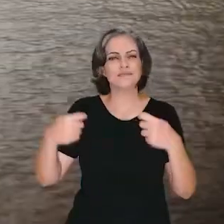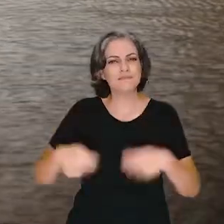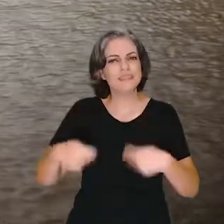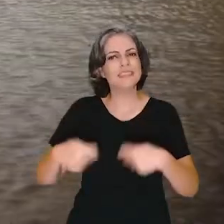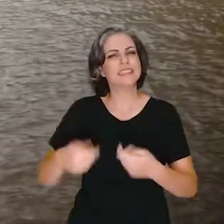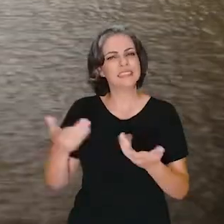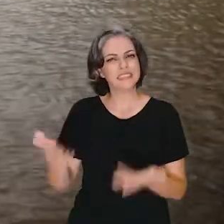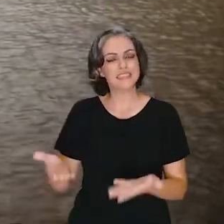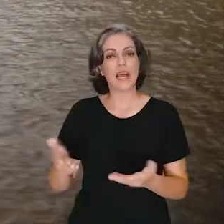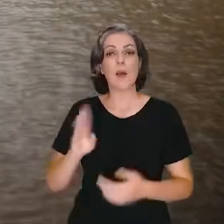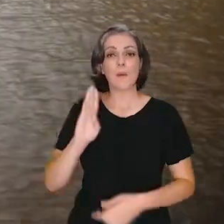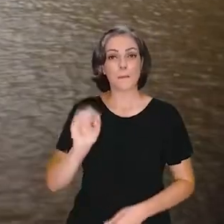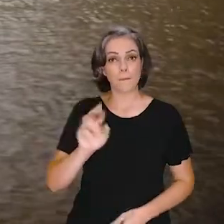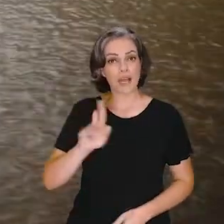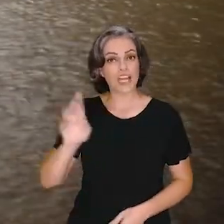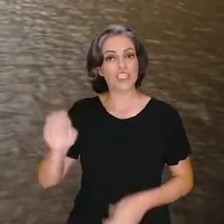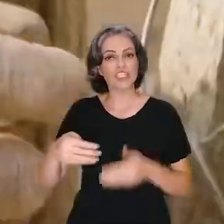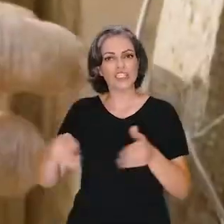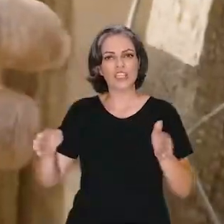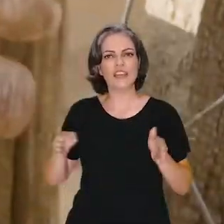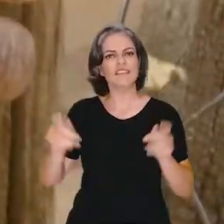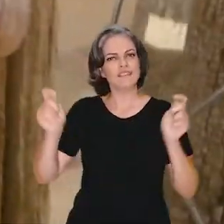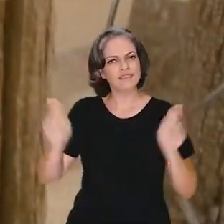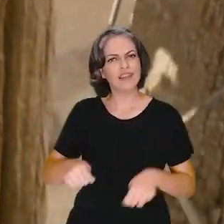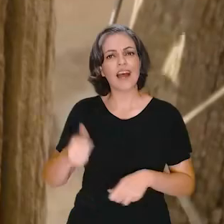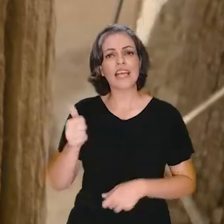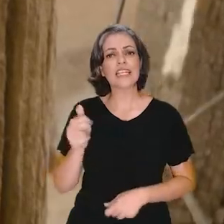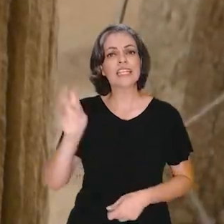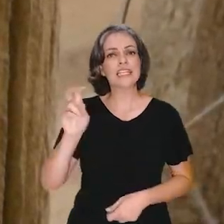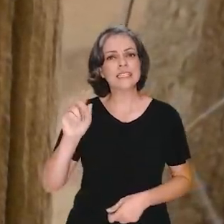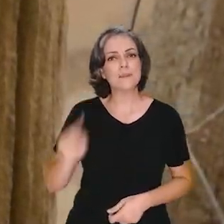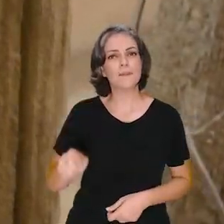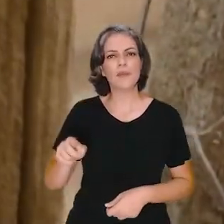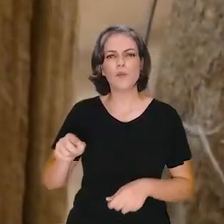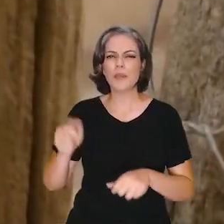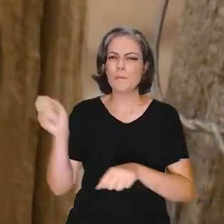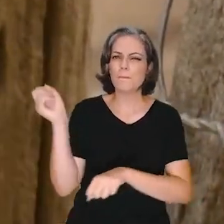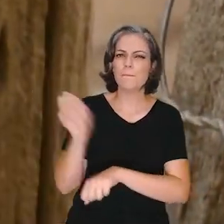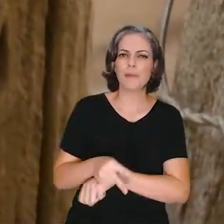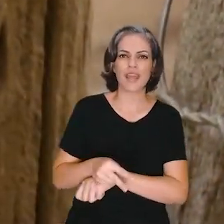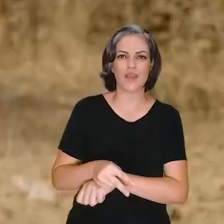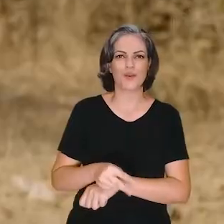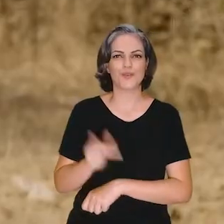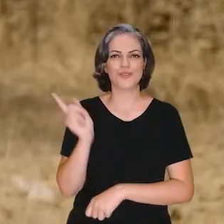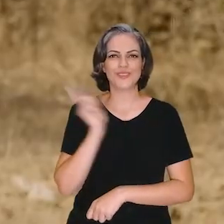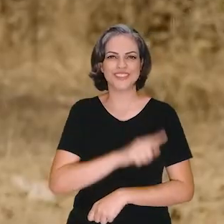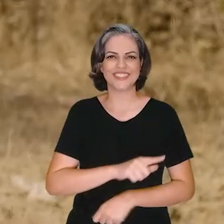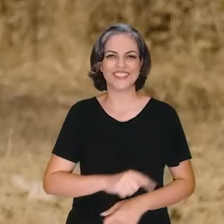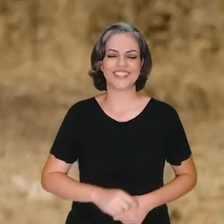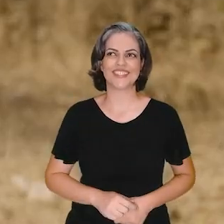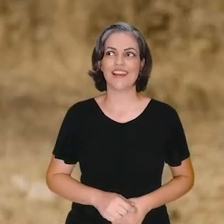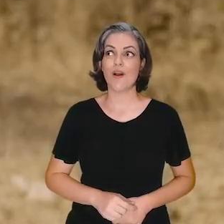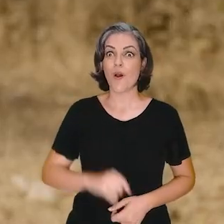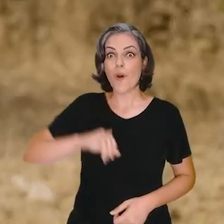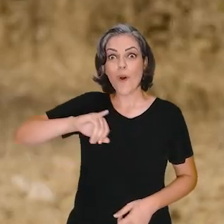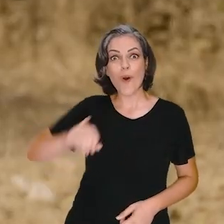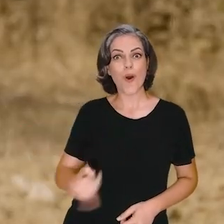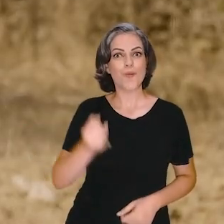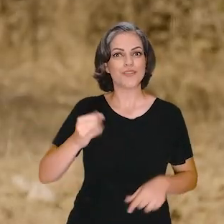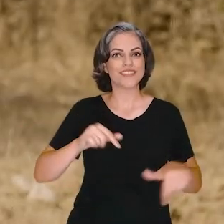da barragem tem potencial para gerar 15 mil empregos diretos e indiretos. Muito emprego para a gente,